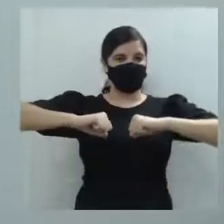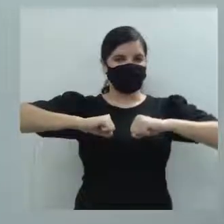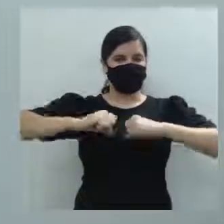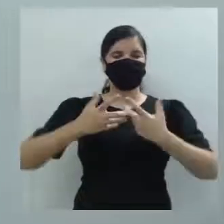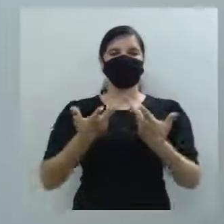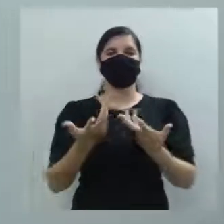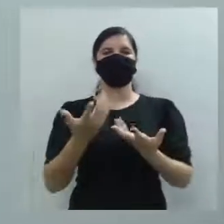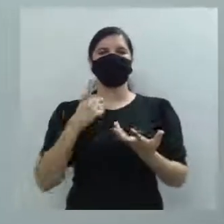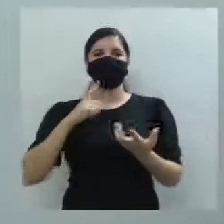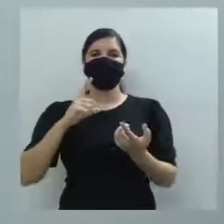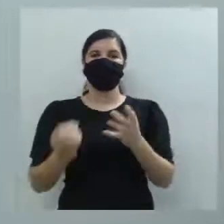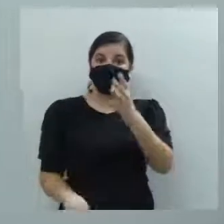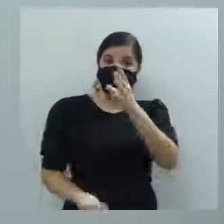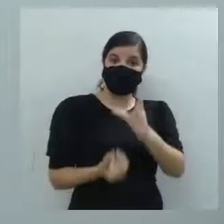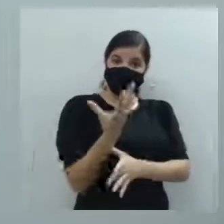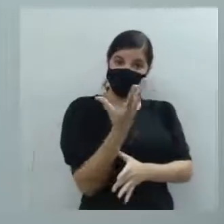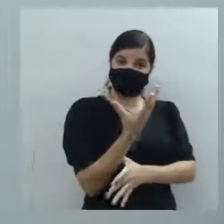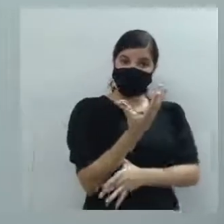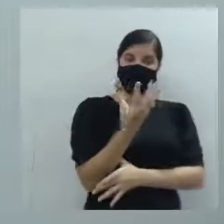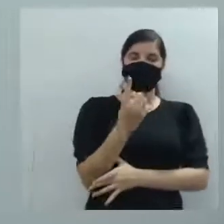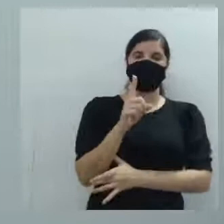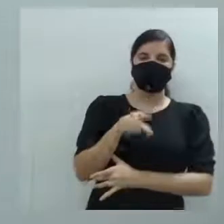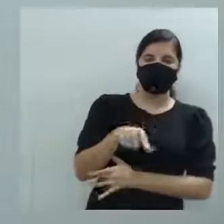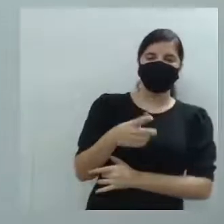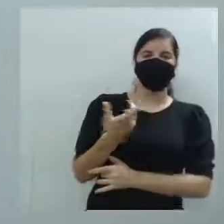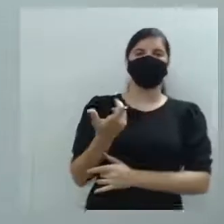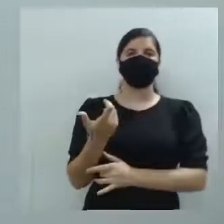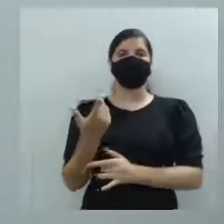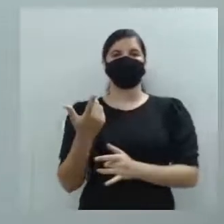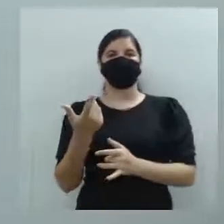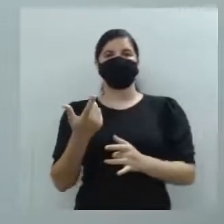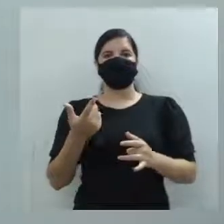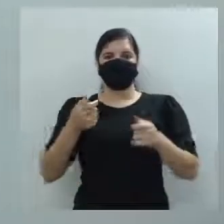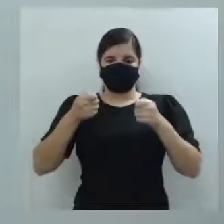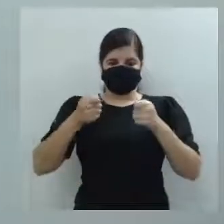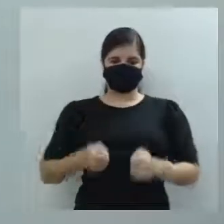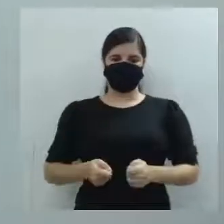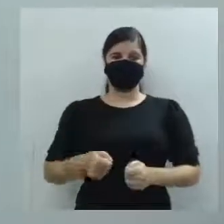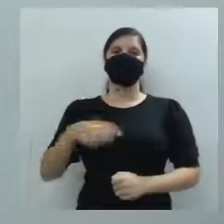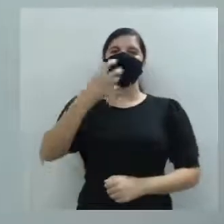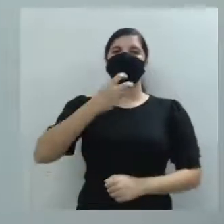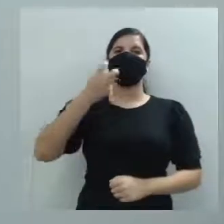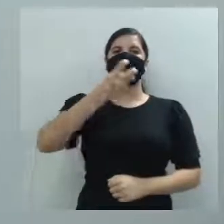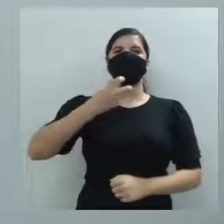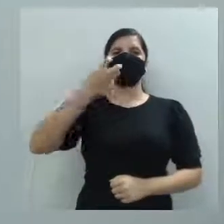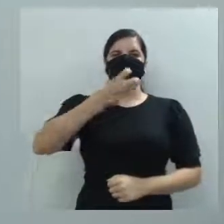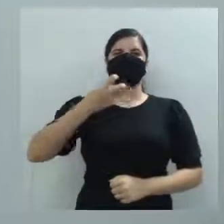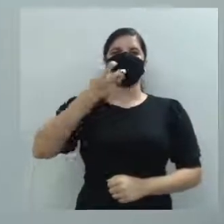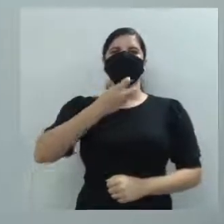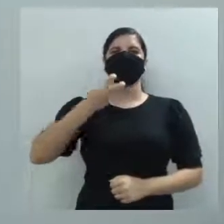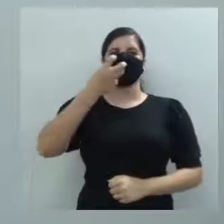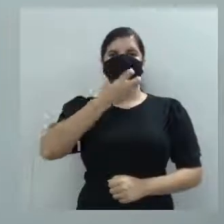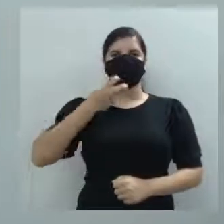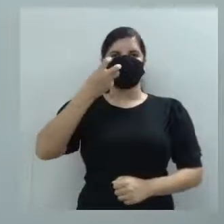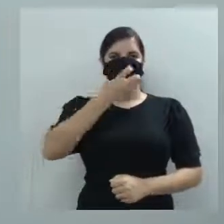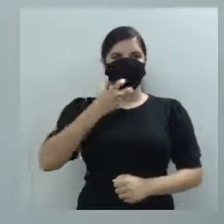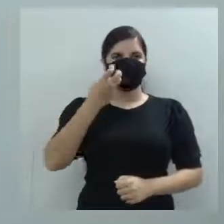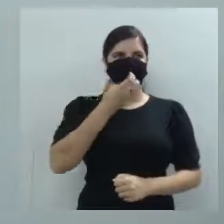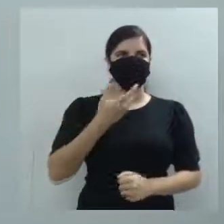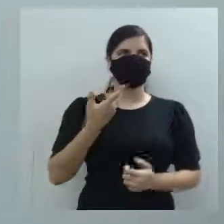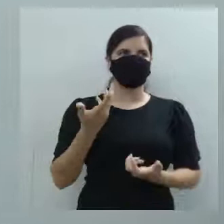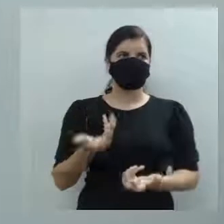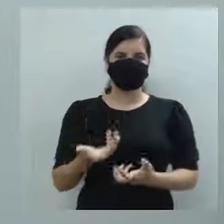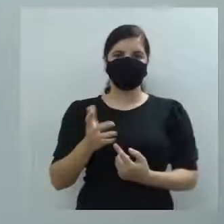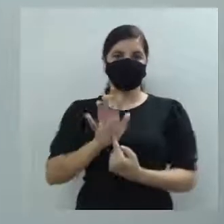Vocês também formularem em sala de aula o que? Uma exposição oral, a apresentação de algo. Veja